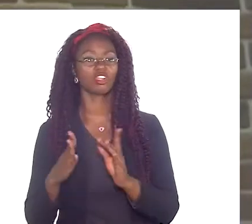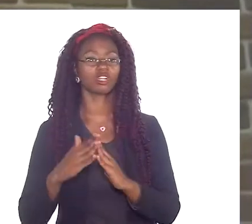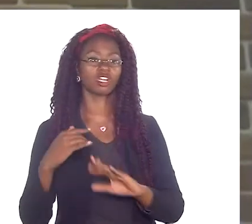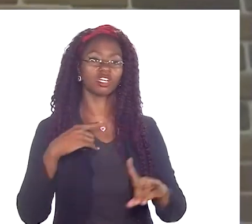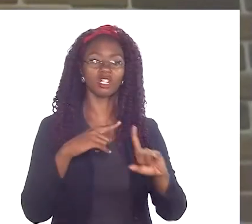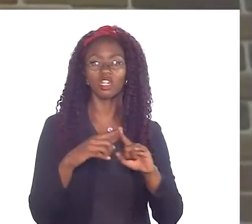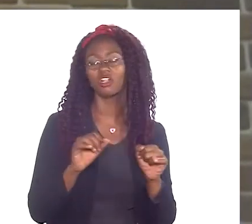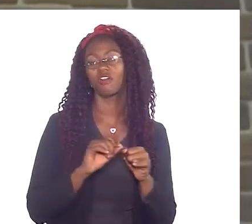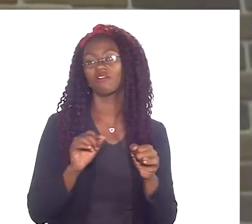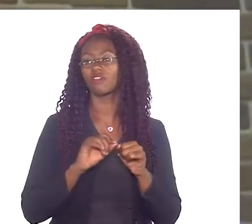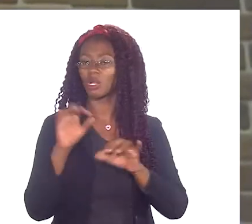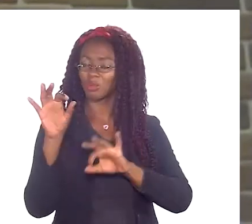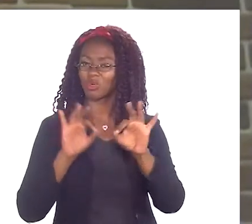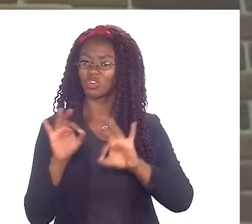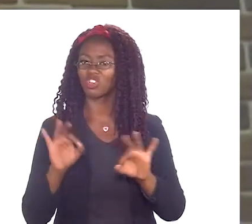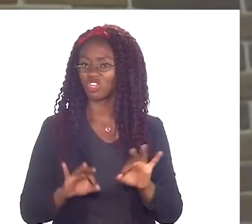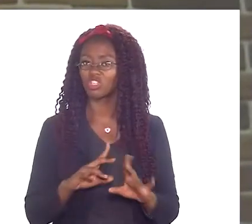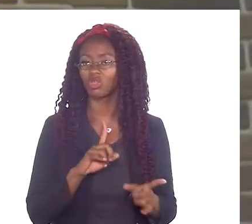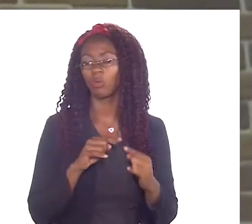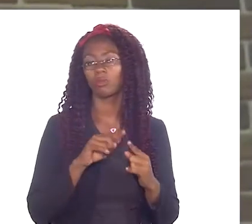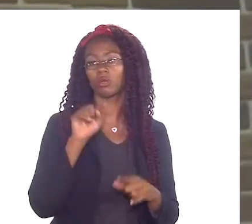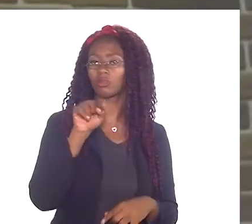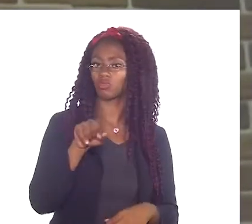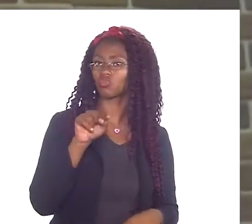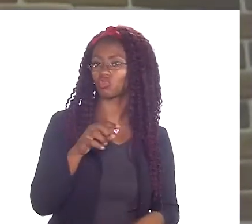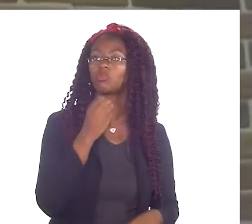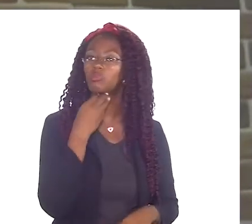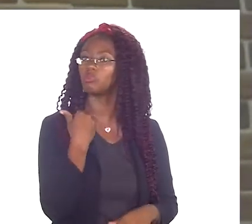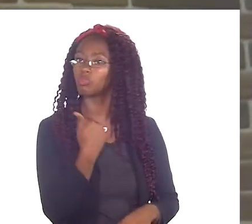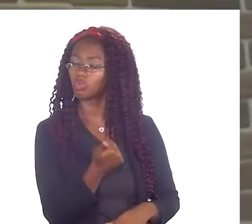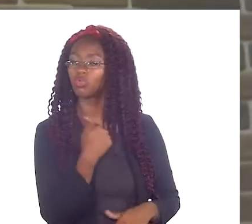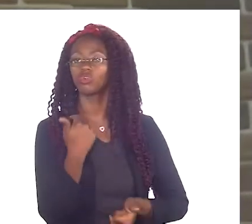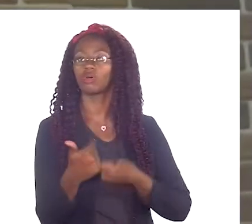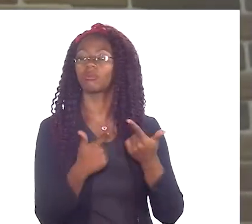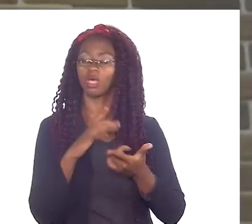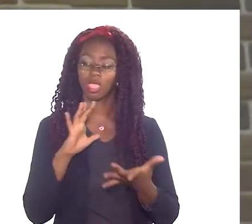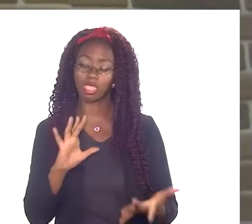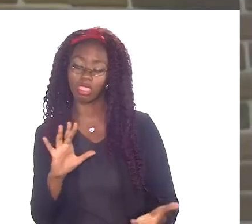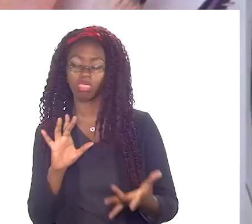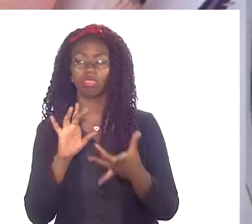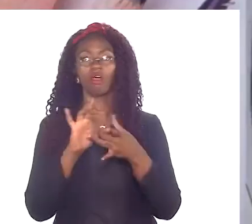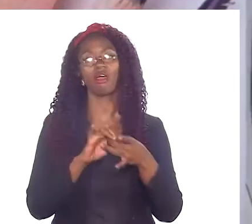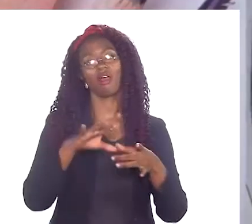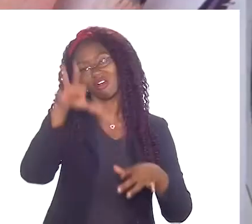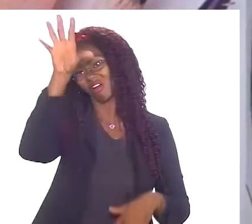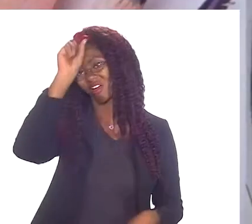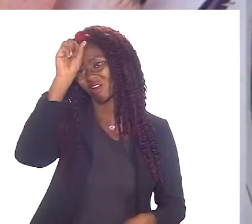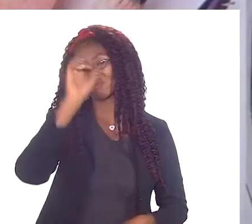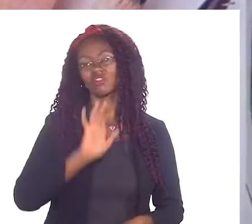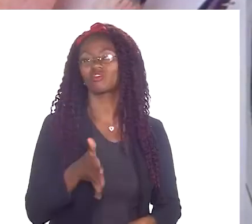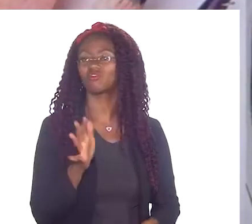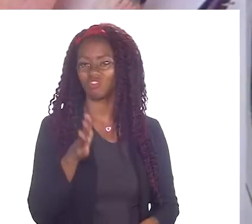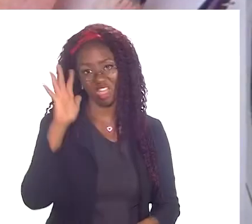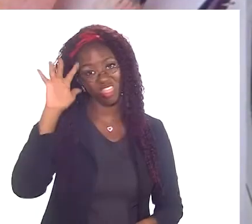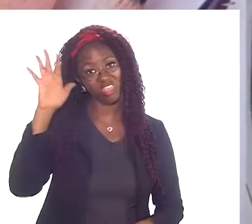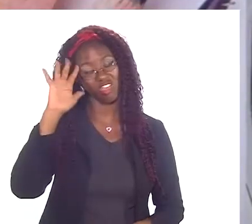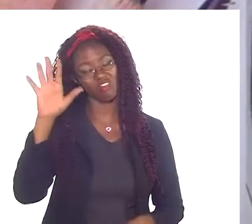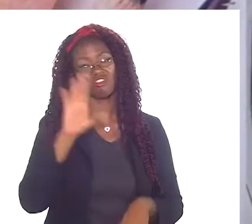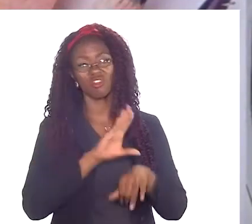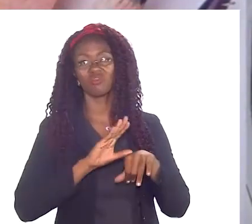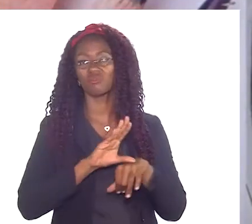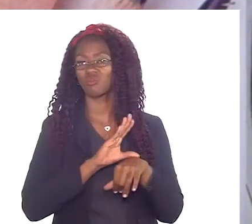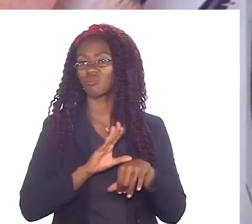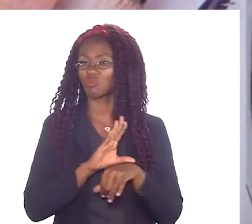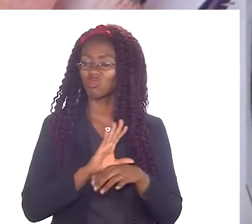igreja, tente fazer projetos que façam sentido para você, dentro do que o Cláudio falou na sua carreira. Linkar com o que você aprendeu na